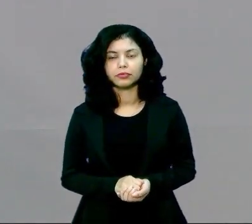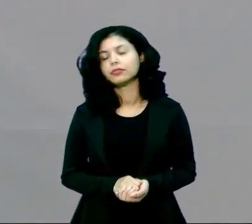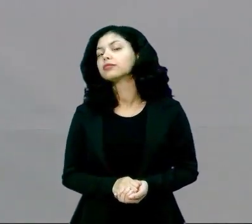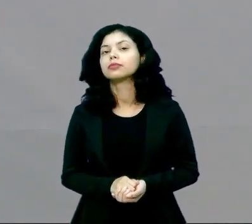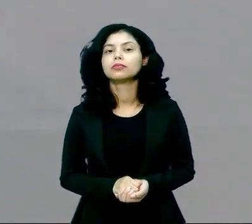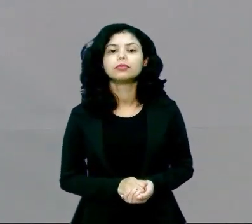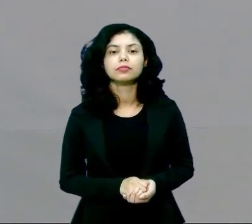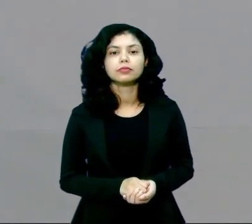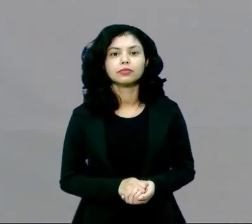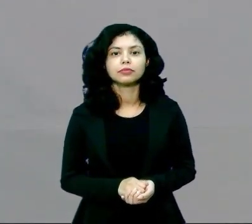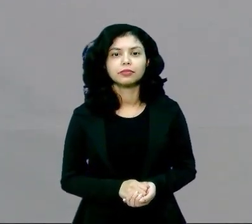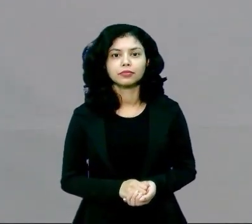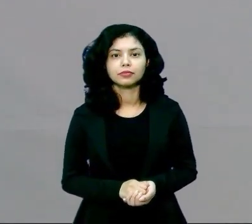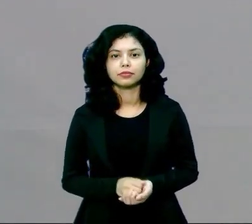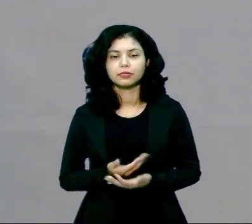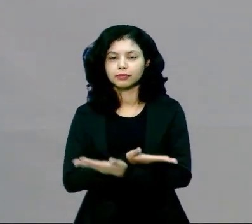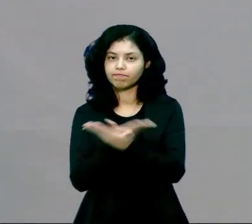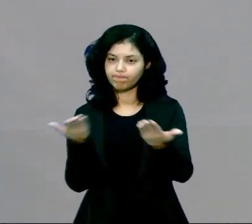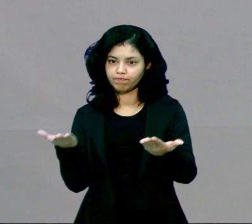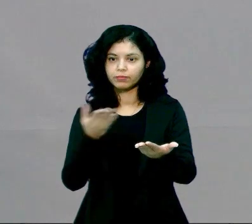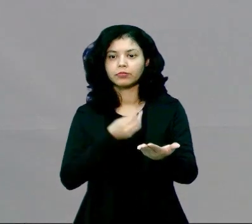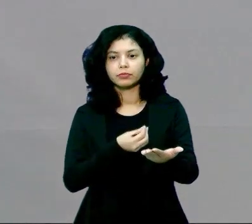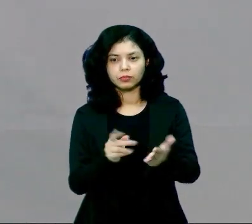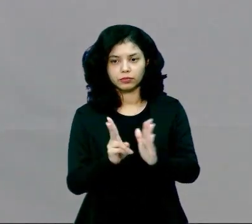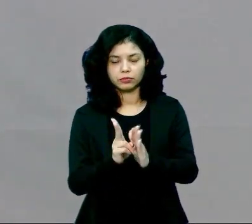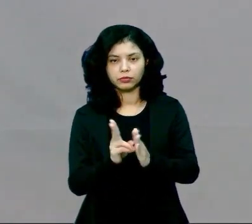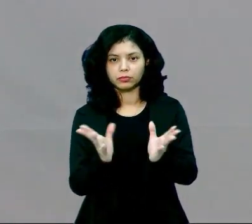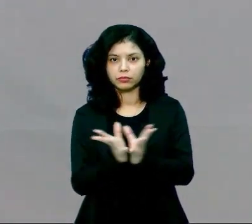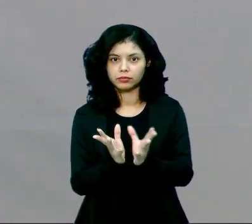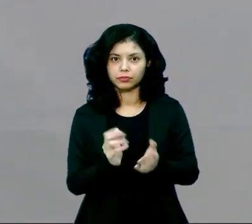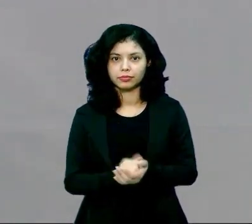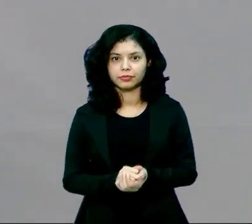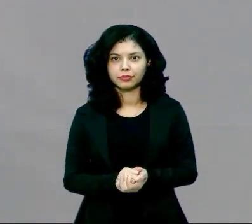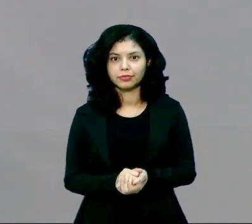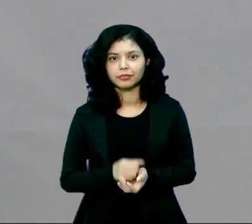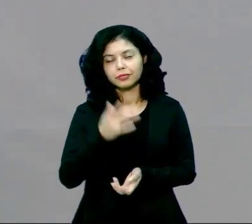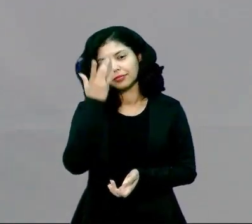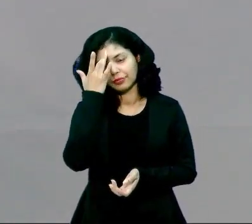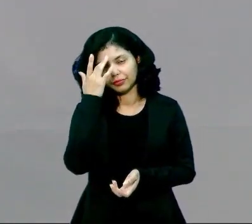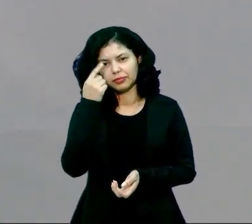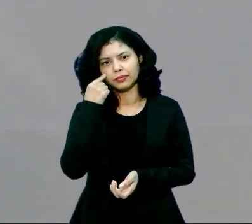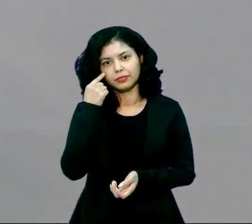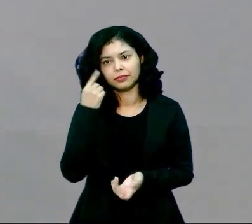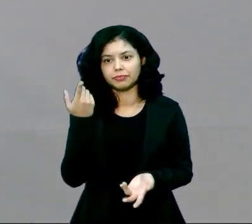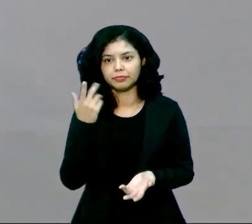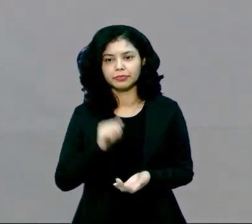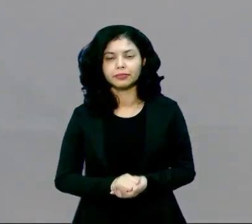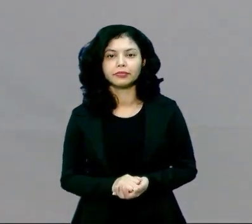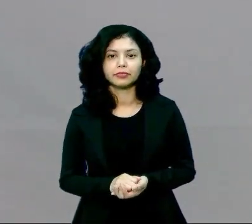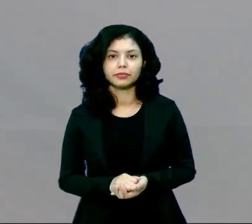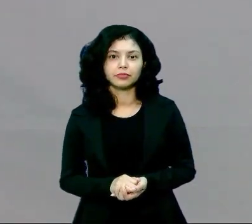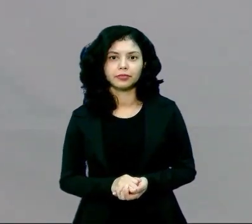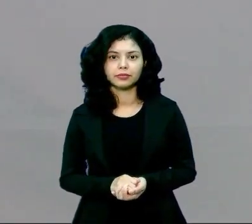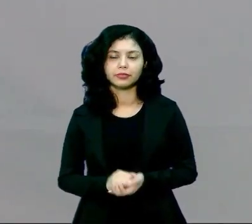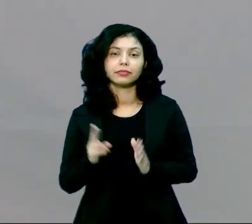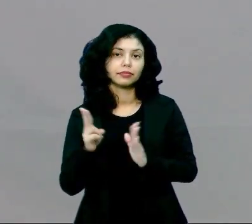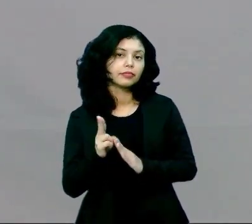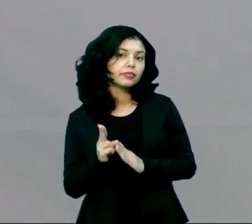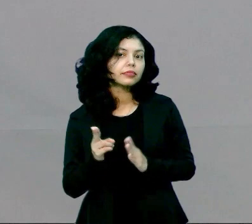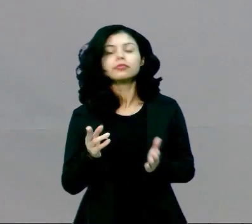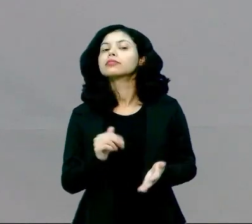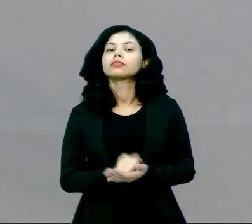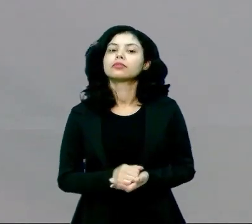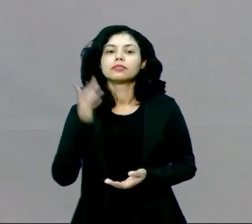o caos sobre vocês. E aí ele pensou, né, eu enganei, porque os